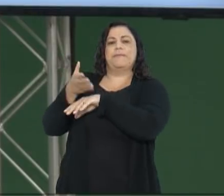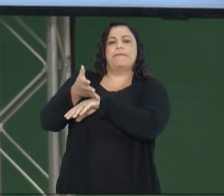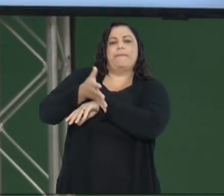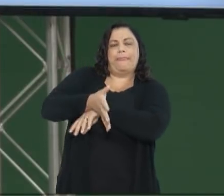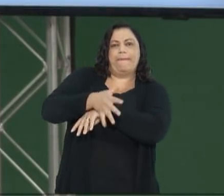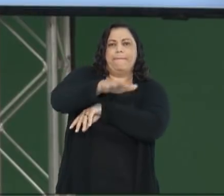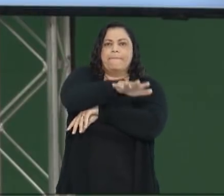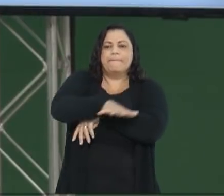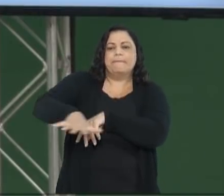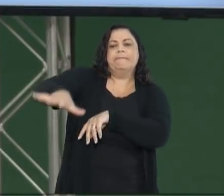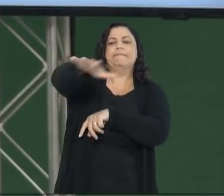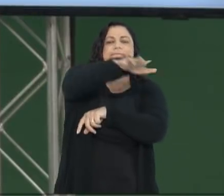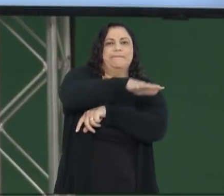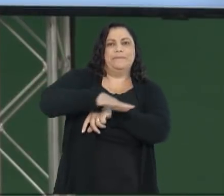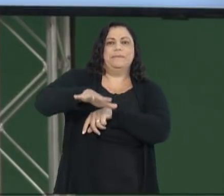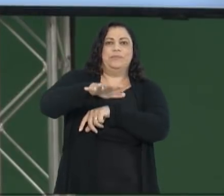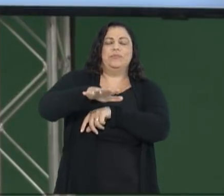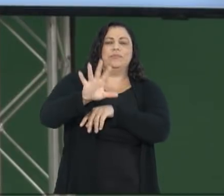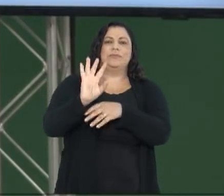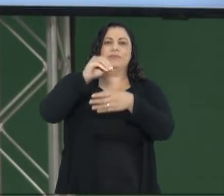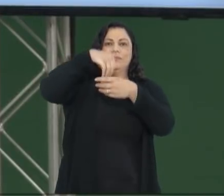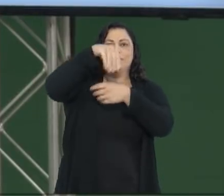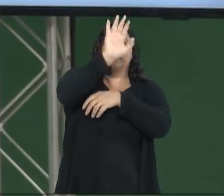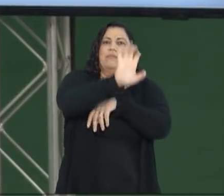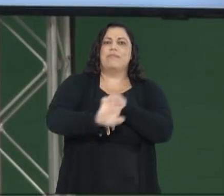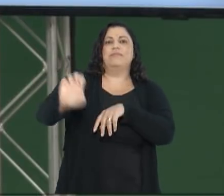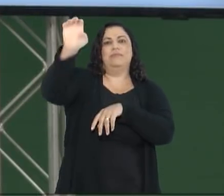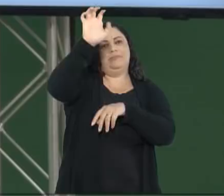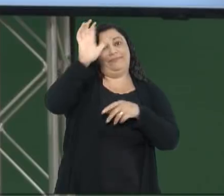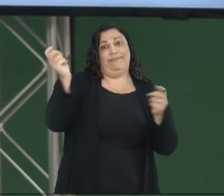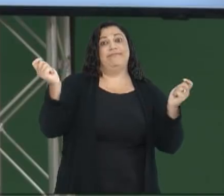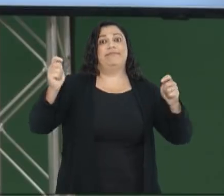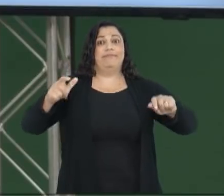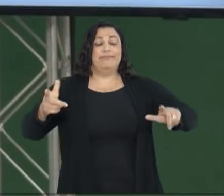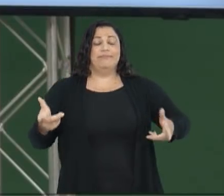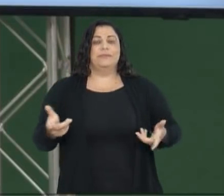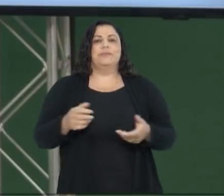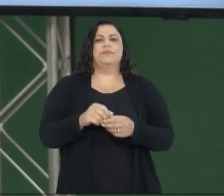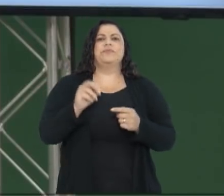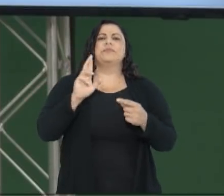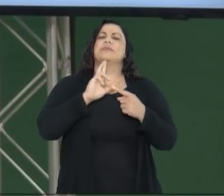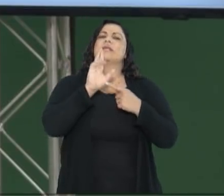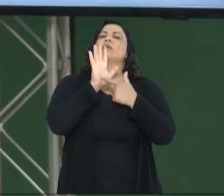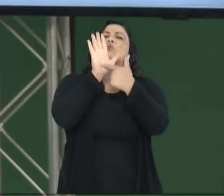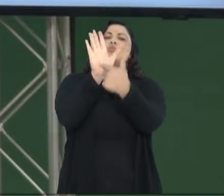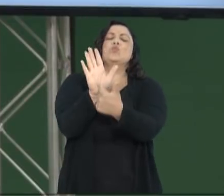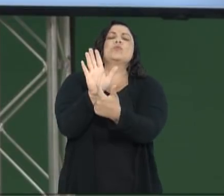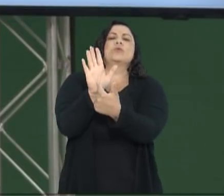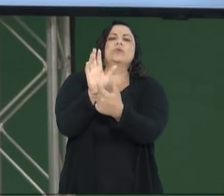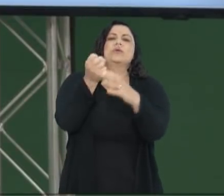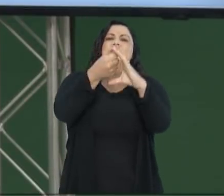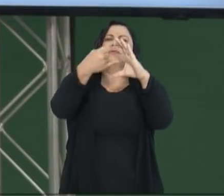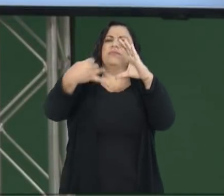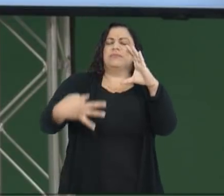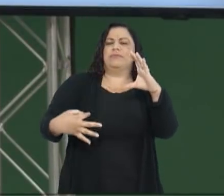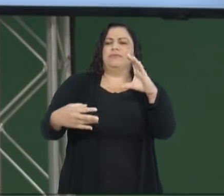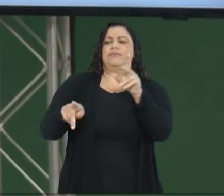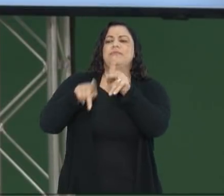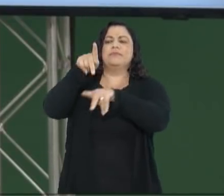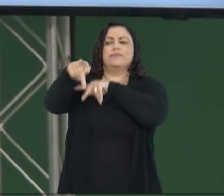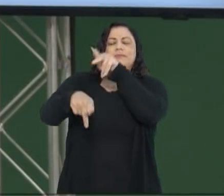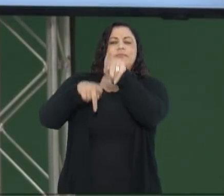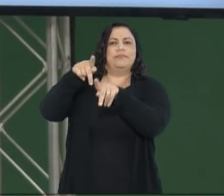áreas, que ocuparam esse espaço geográfico europeu. E aí isso se reflete no que nós temos de características dos